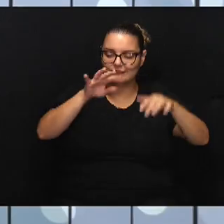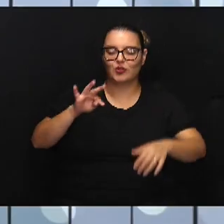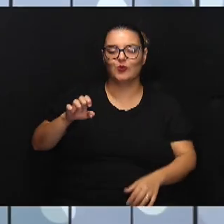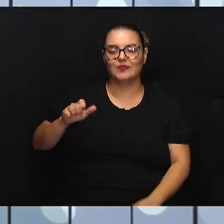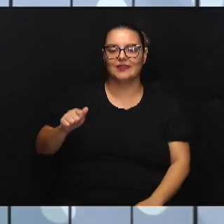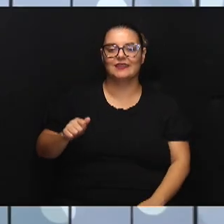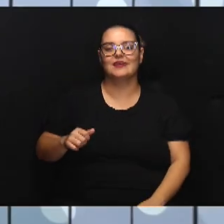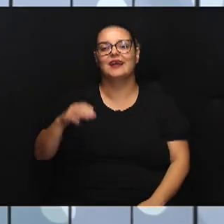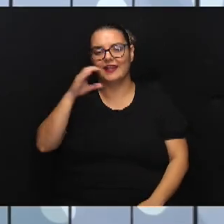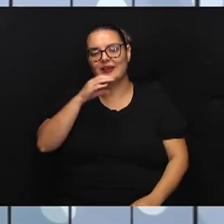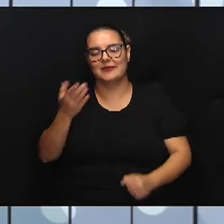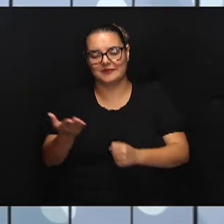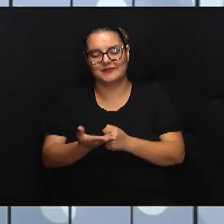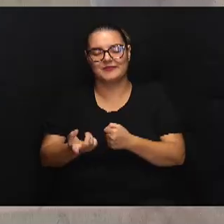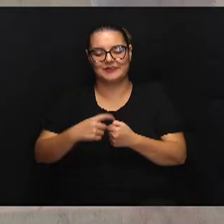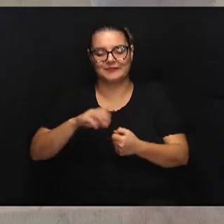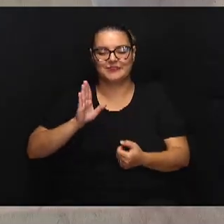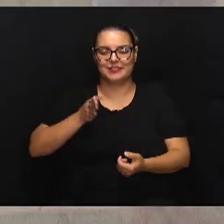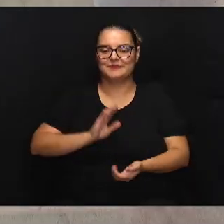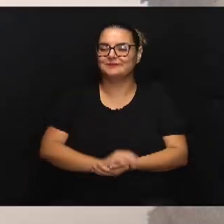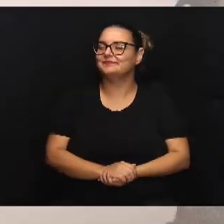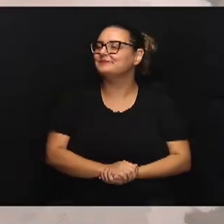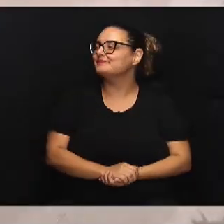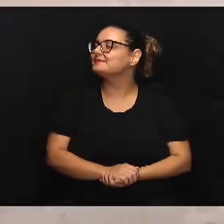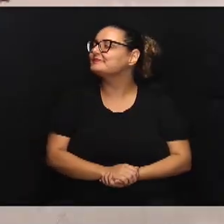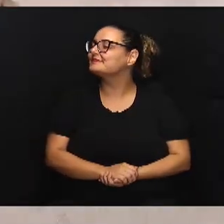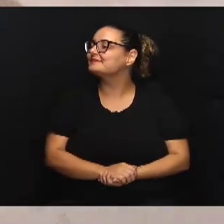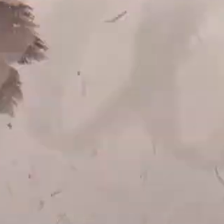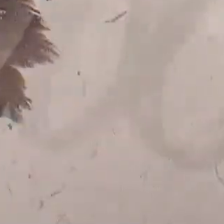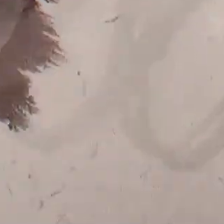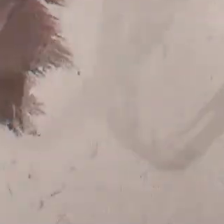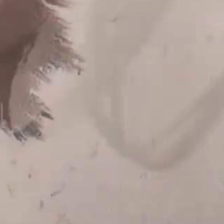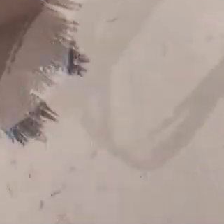vamos para um rápido intervalo e já voltamos.